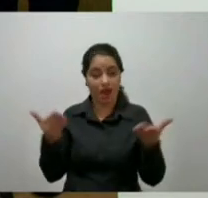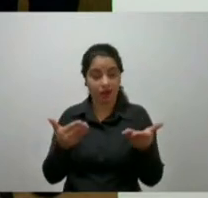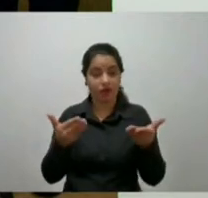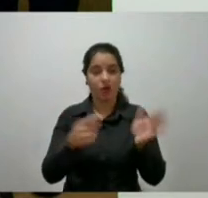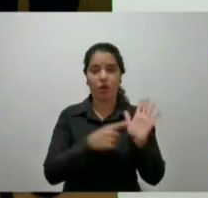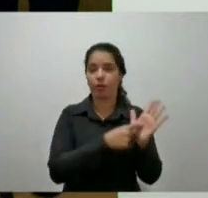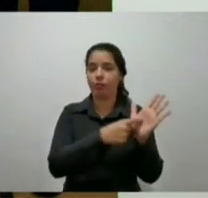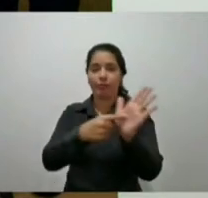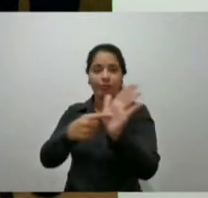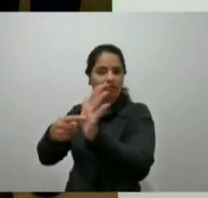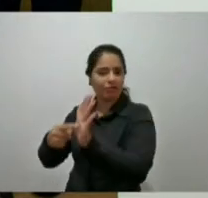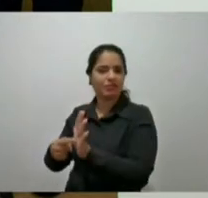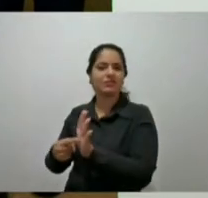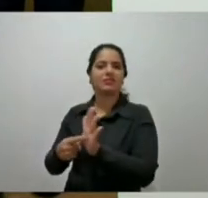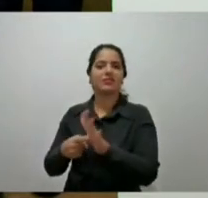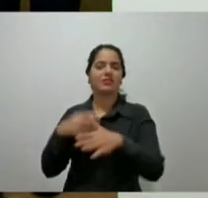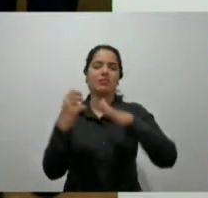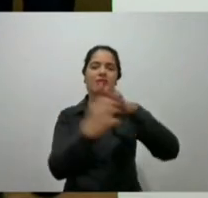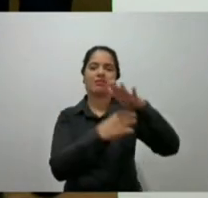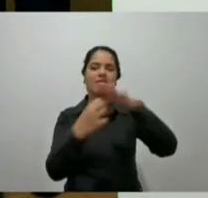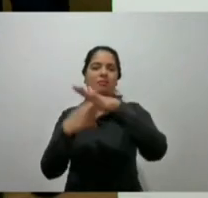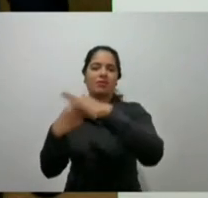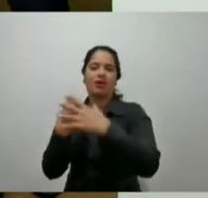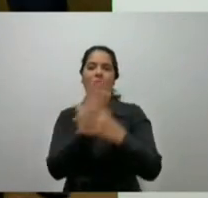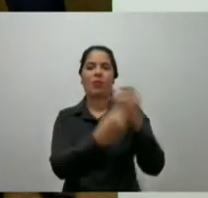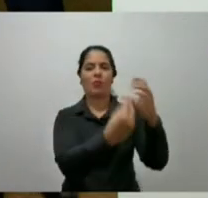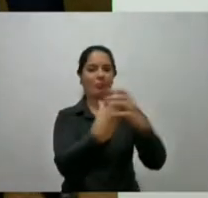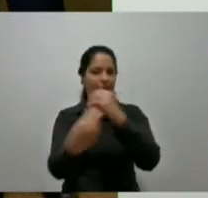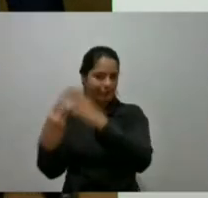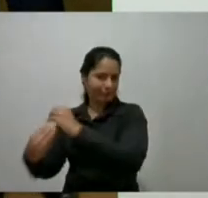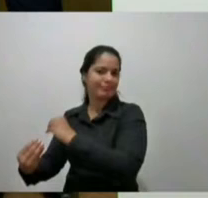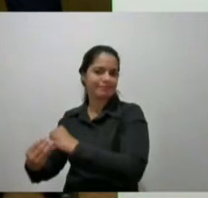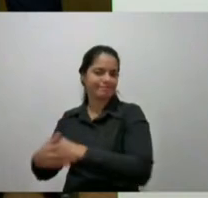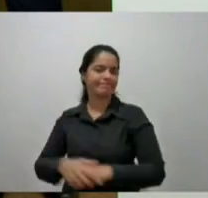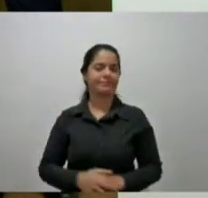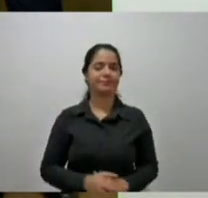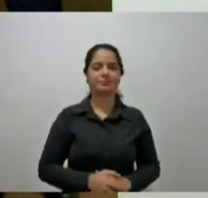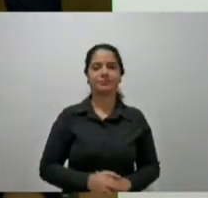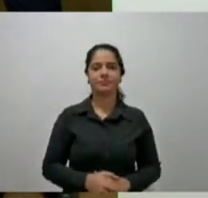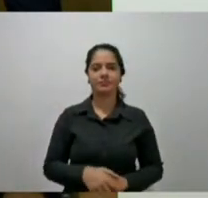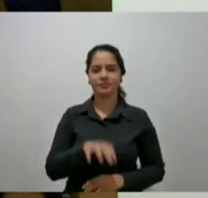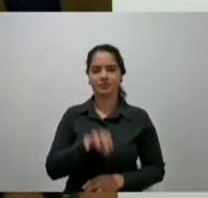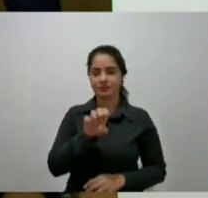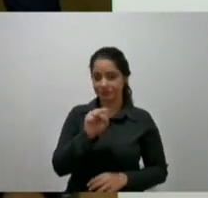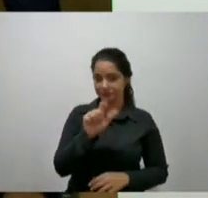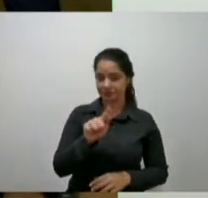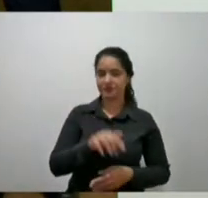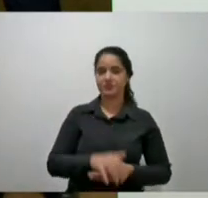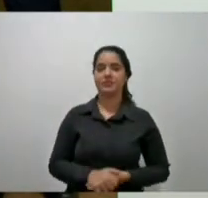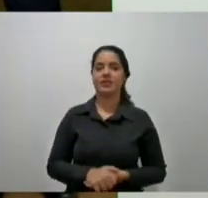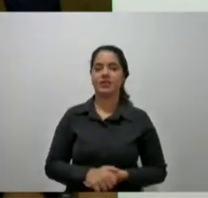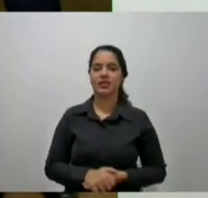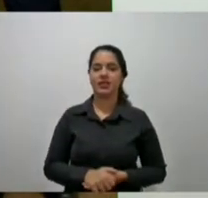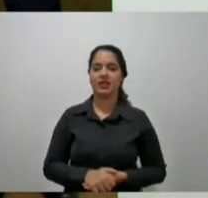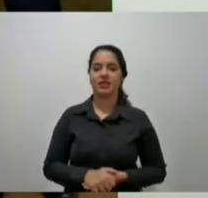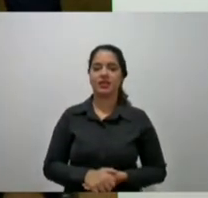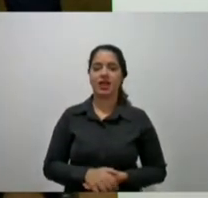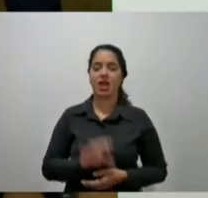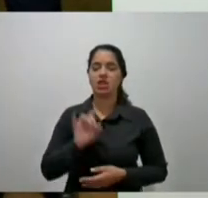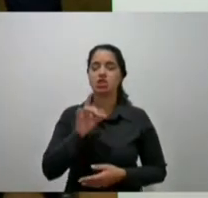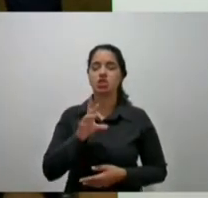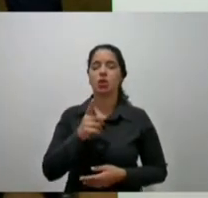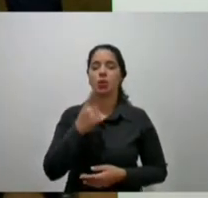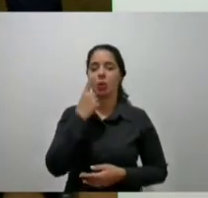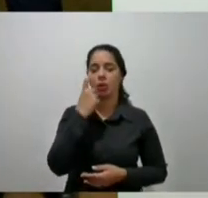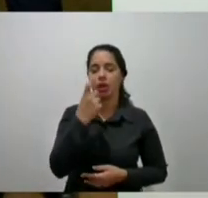mais comercial. E eu não penso nisso como uma alavanca de vendas, mas eu acredito que isso